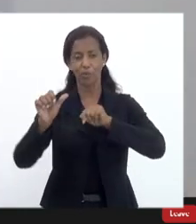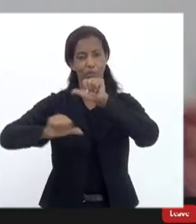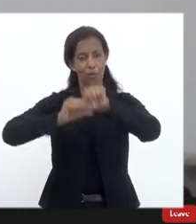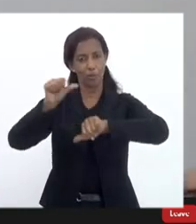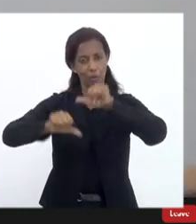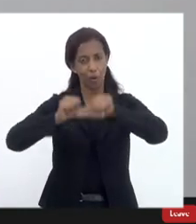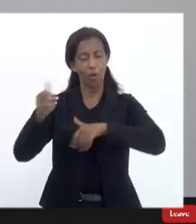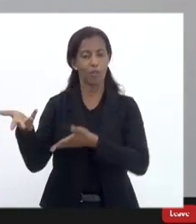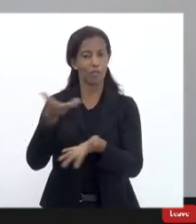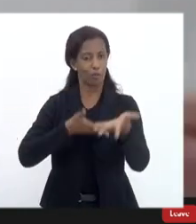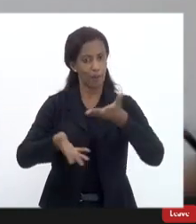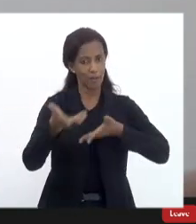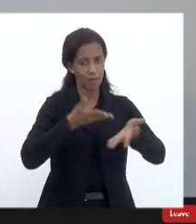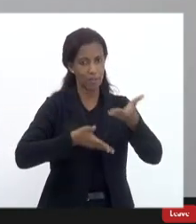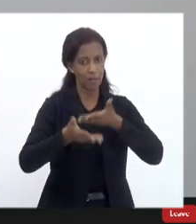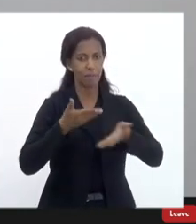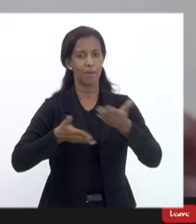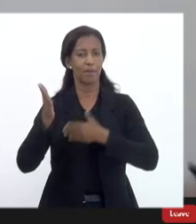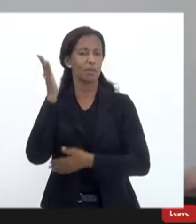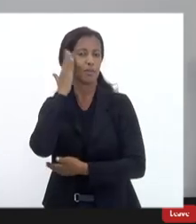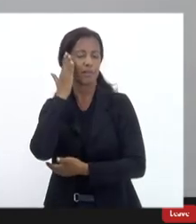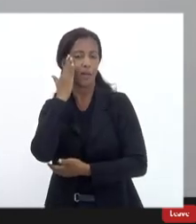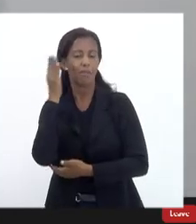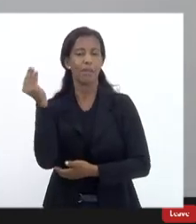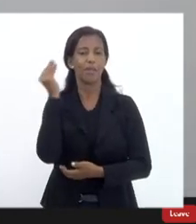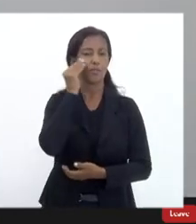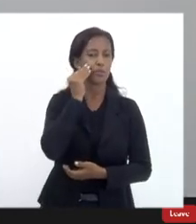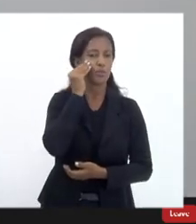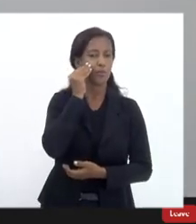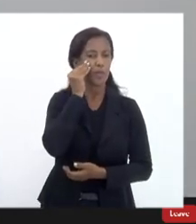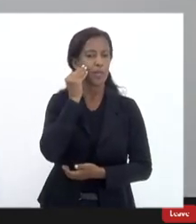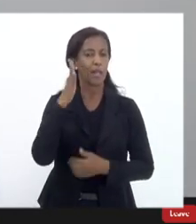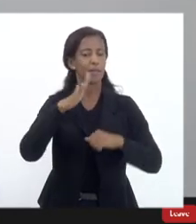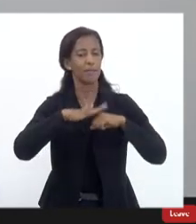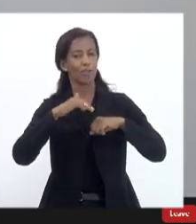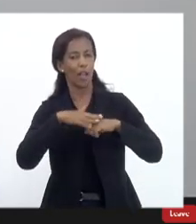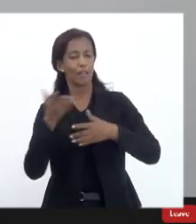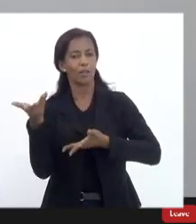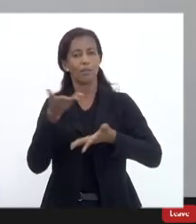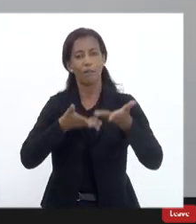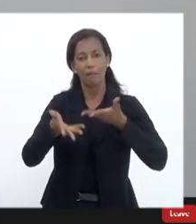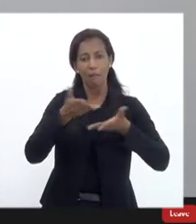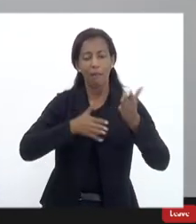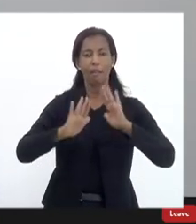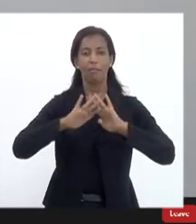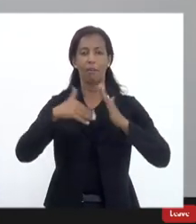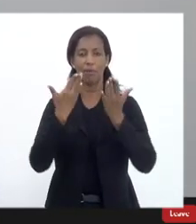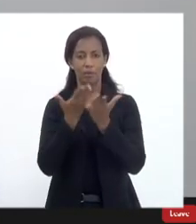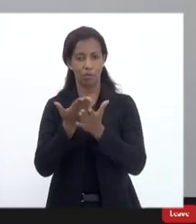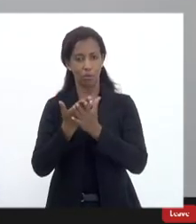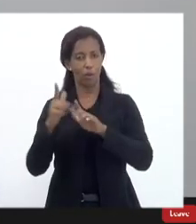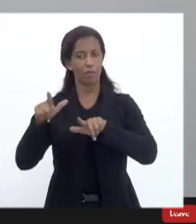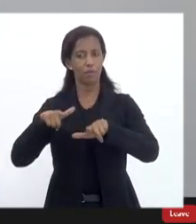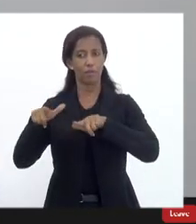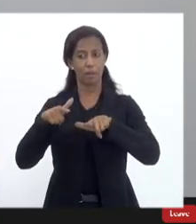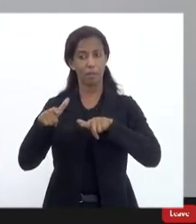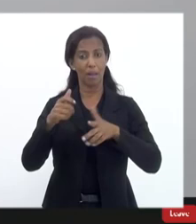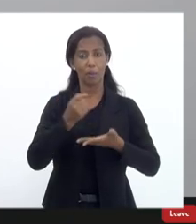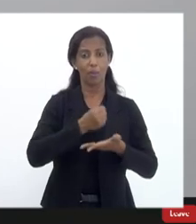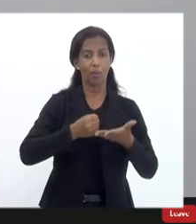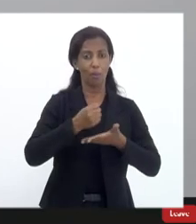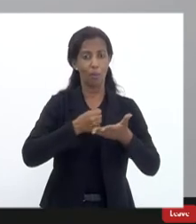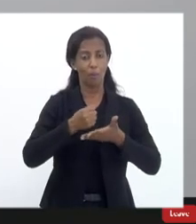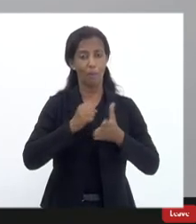de compartilhamento, de saberes, de experiências, de afetos. Então, assim, as escolas funcionam, né, com base